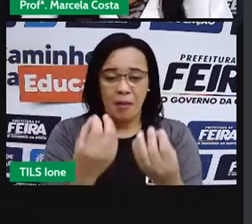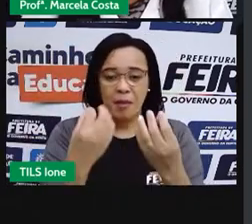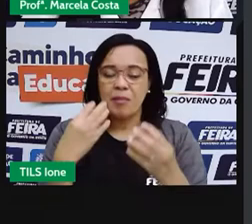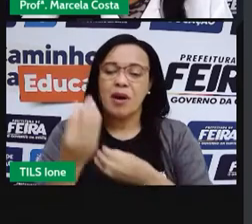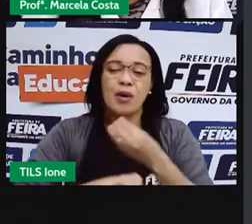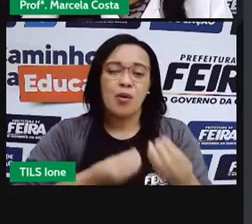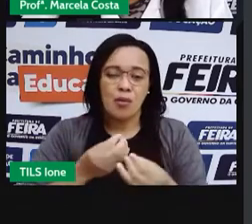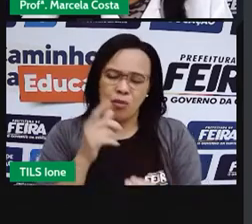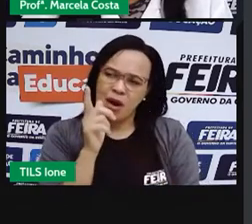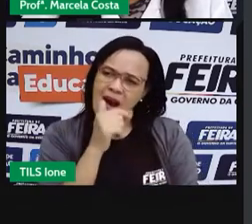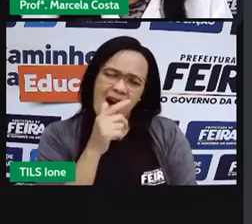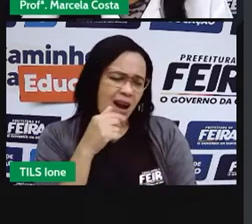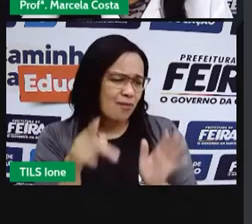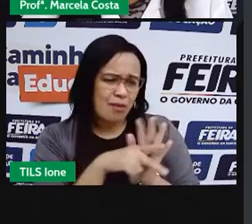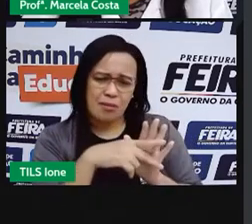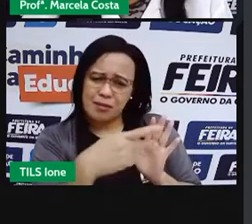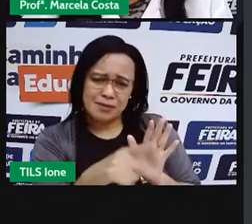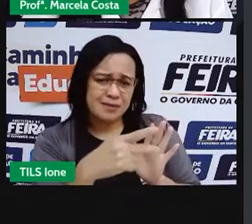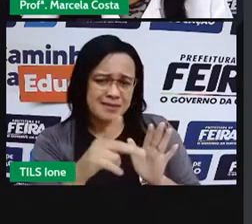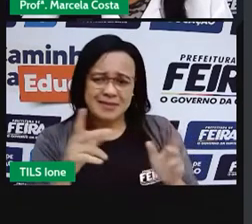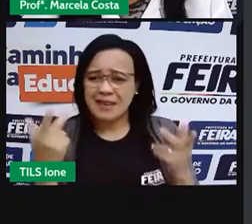rotando.